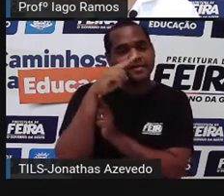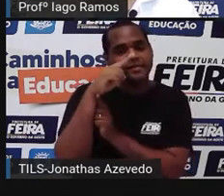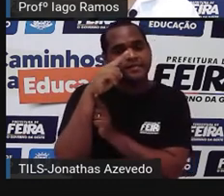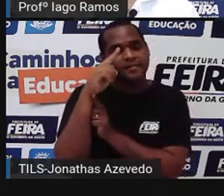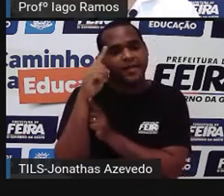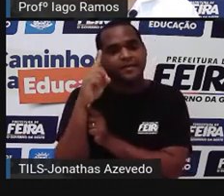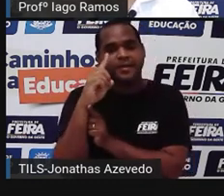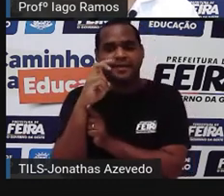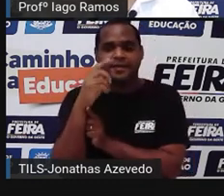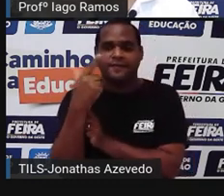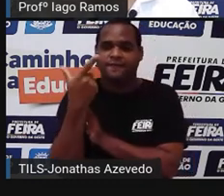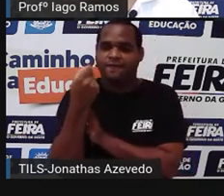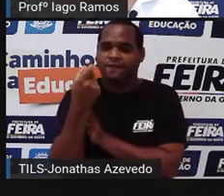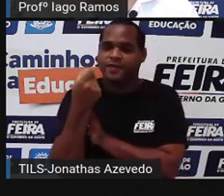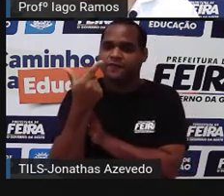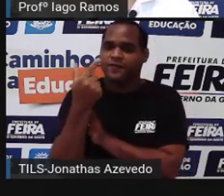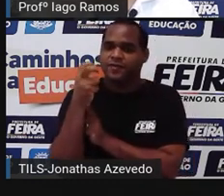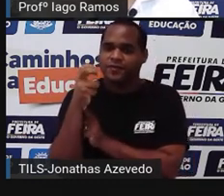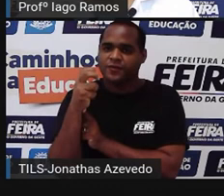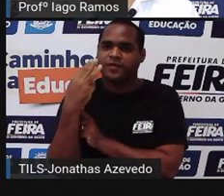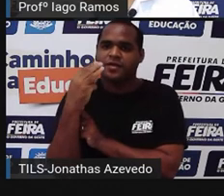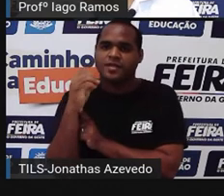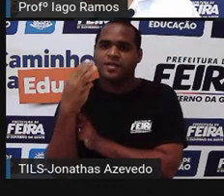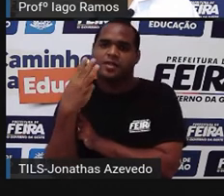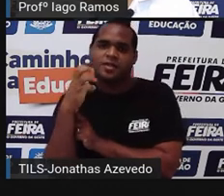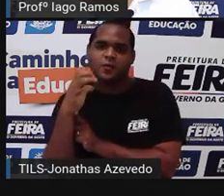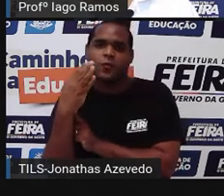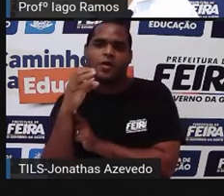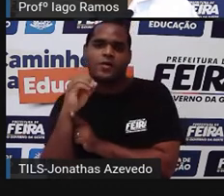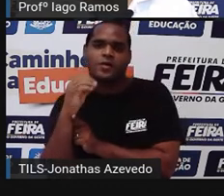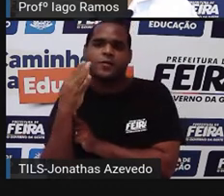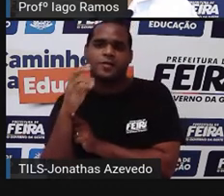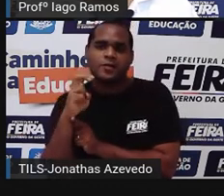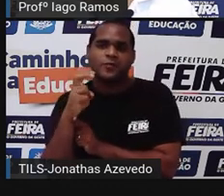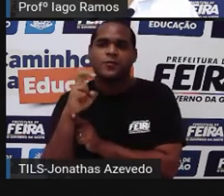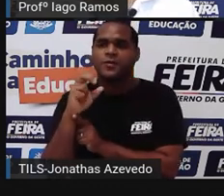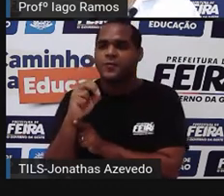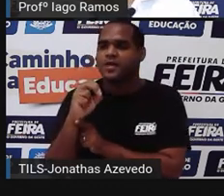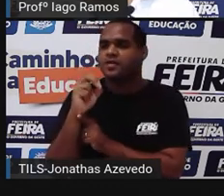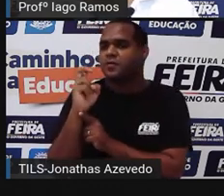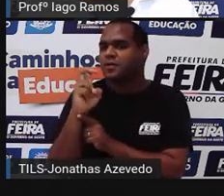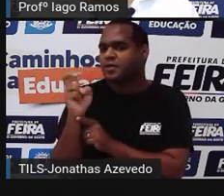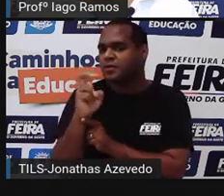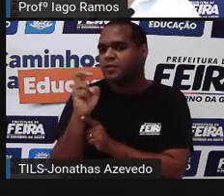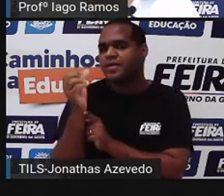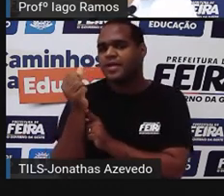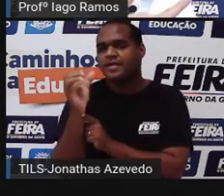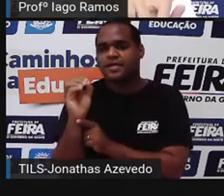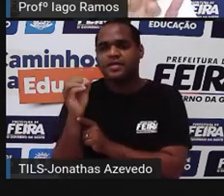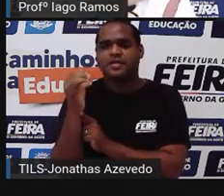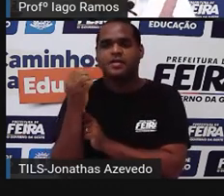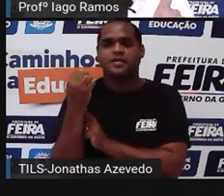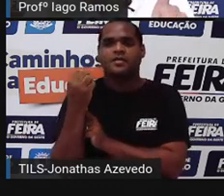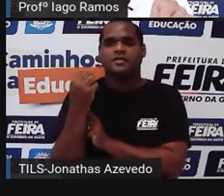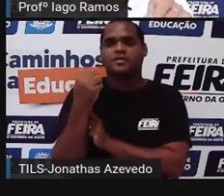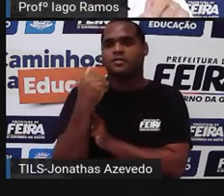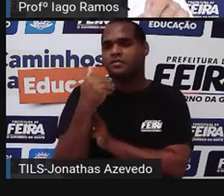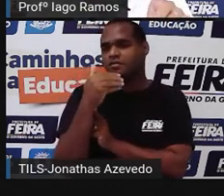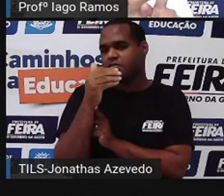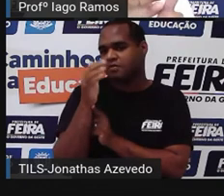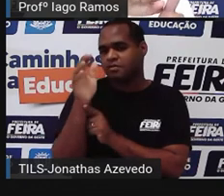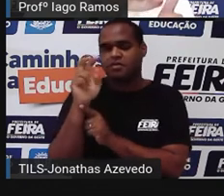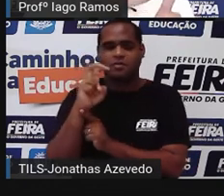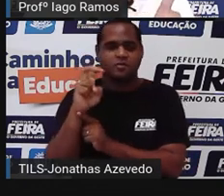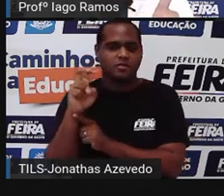girando a 15 graus 20 graus 15 de 5 em 5 graus a figura tá girando